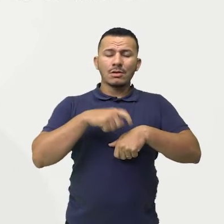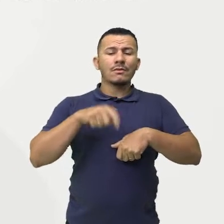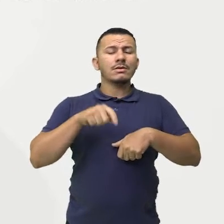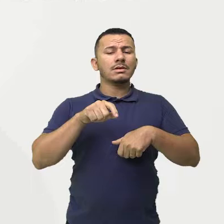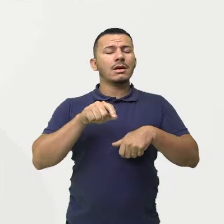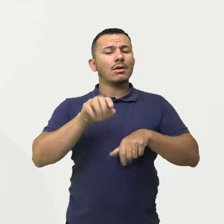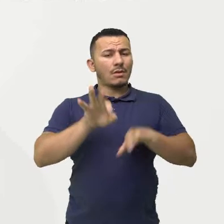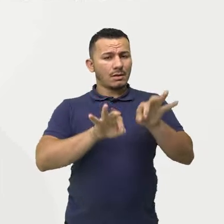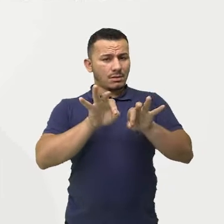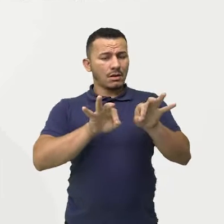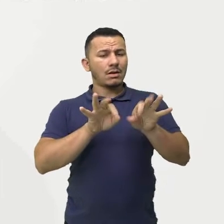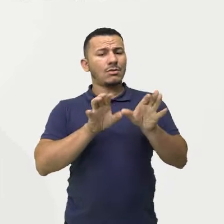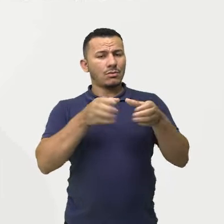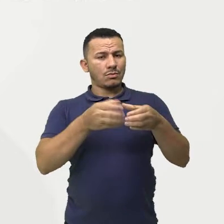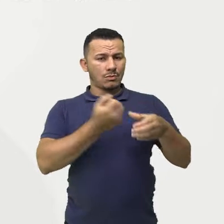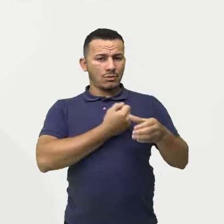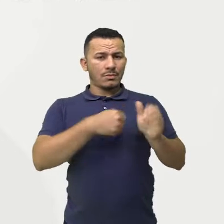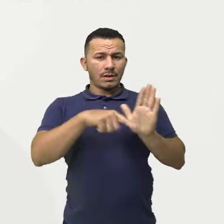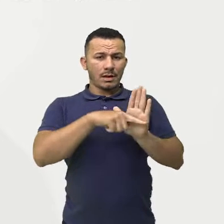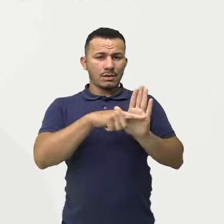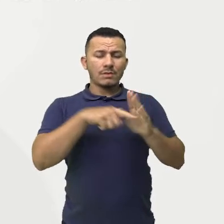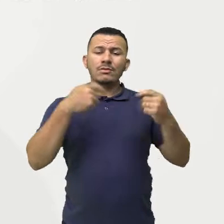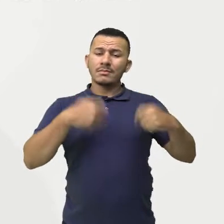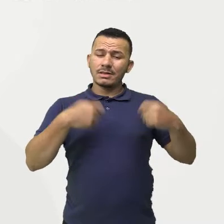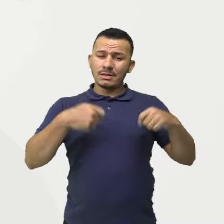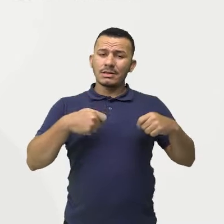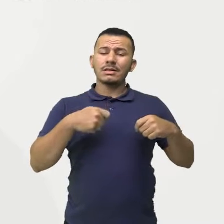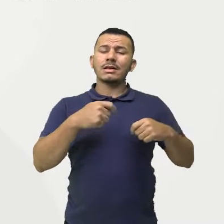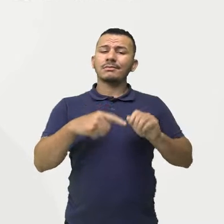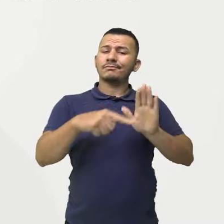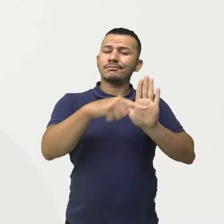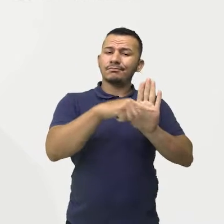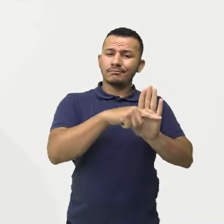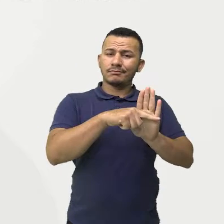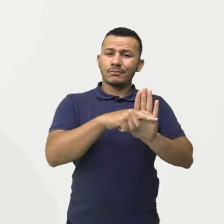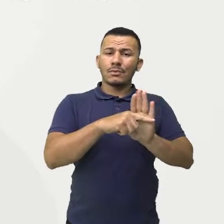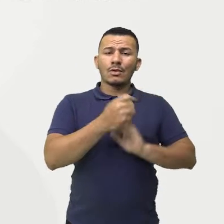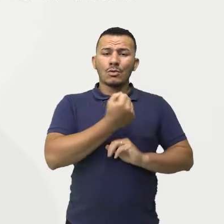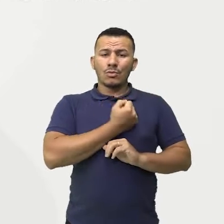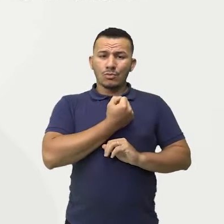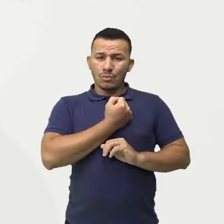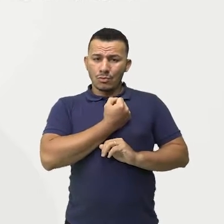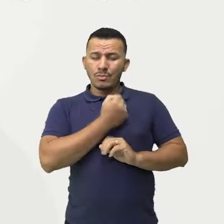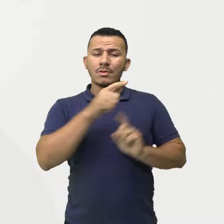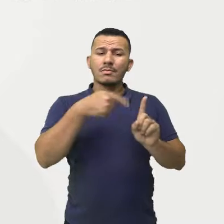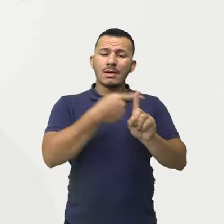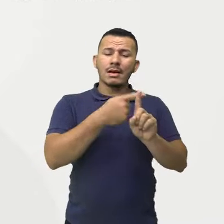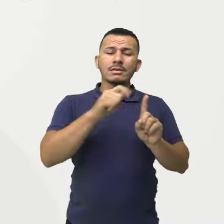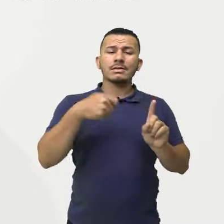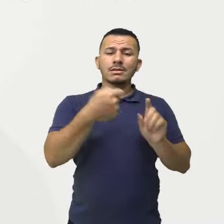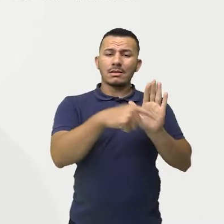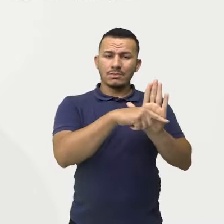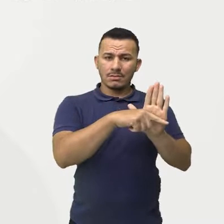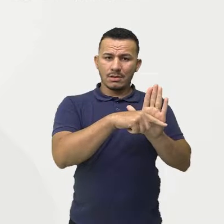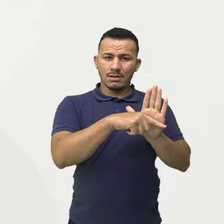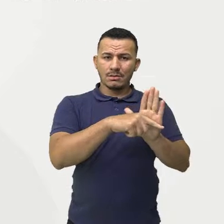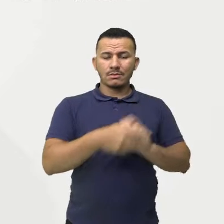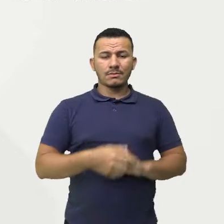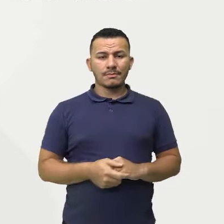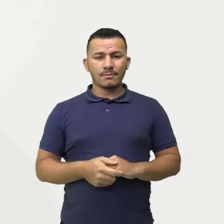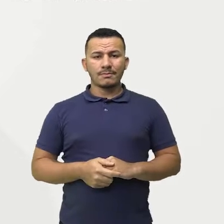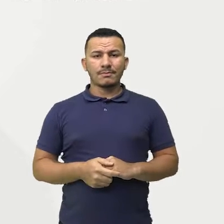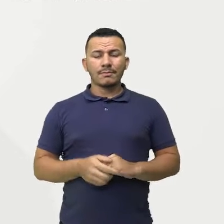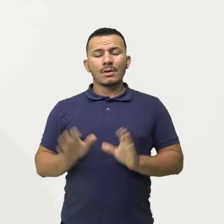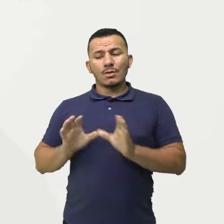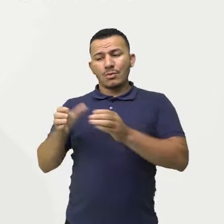número negativo, você tem que colocar o sinal de menos na sua frente. Enquanto os números